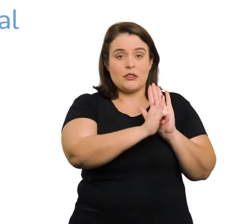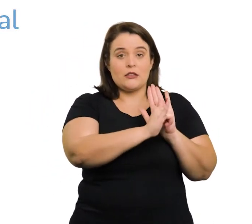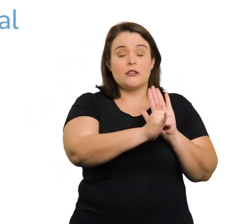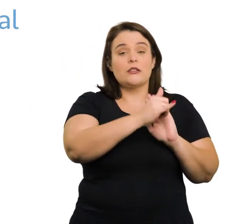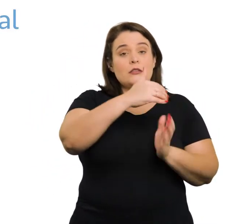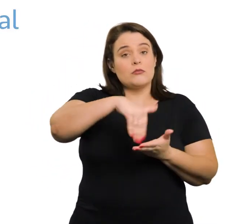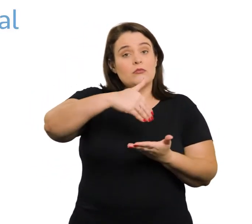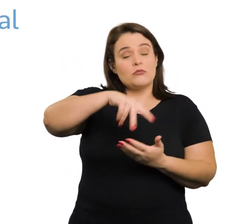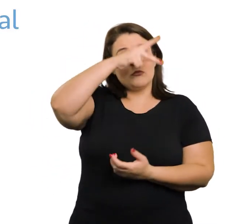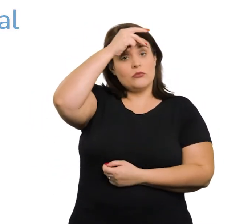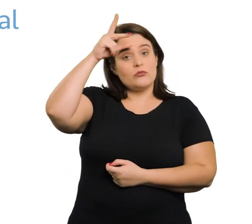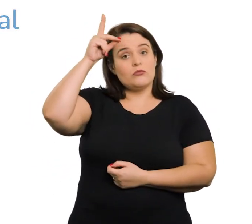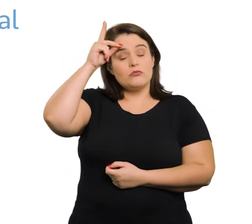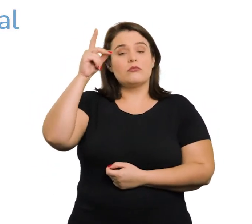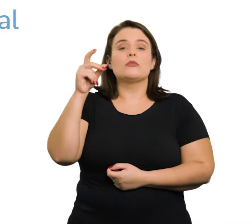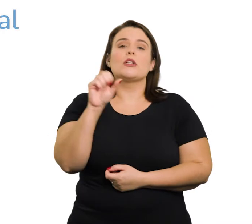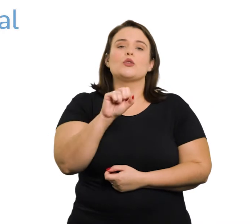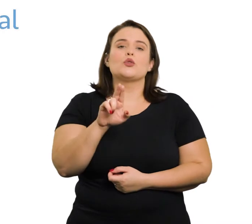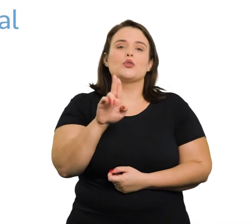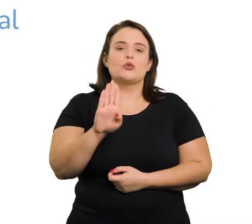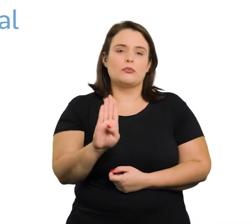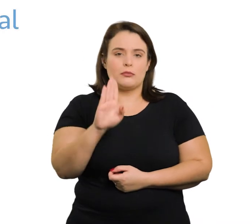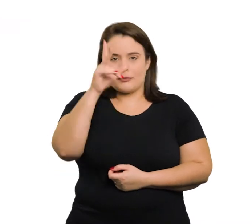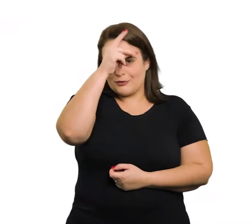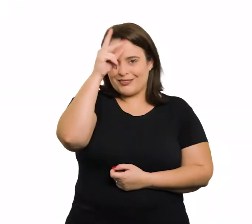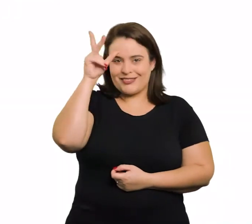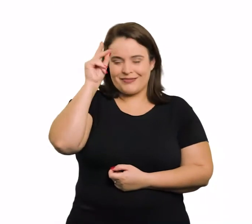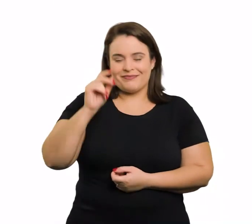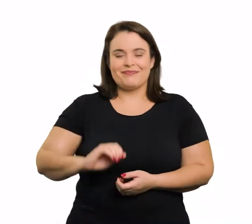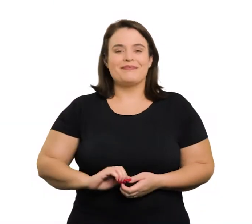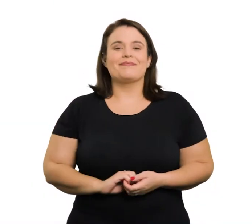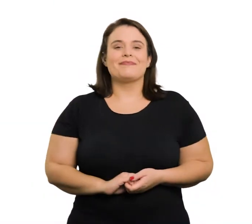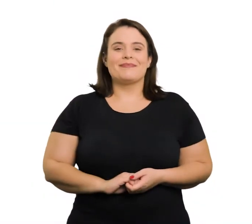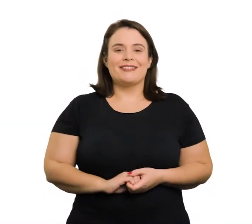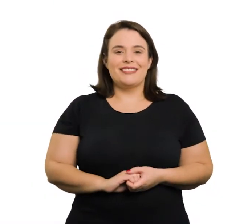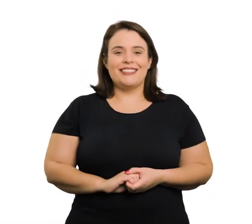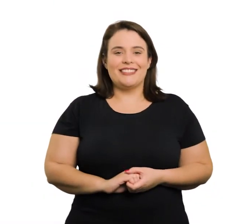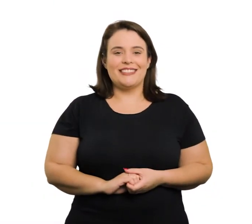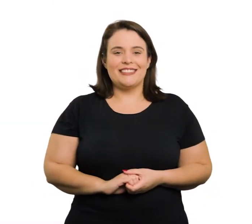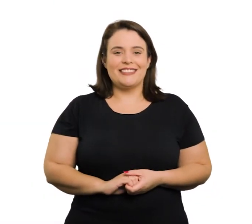portaria da Secretaria Municipal das Subprefeituras. Fecha aspas.